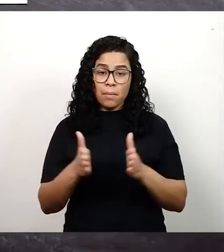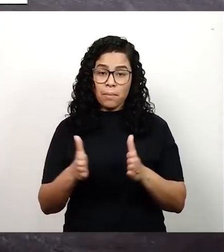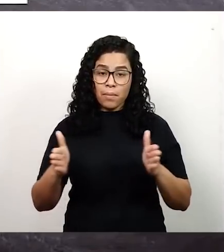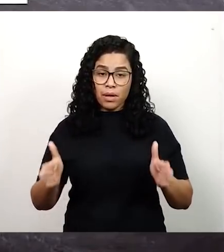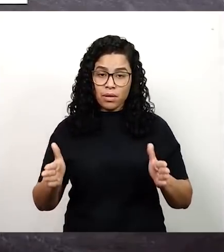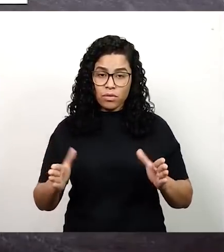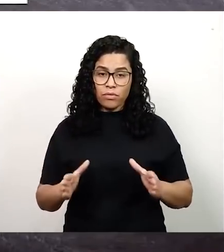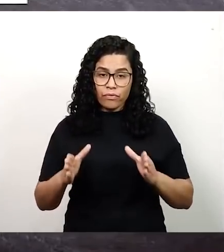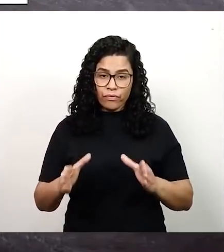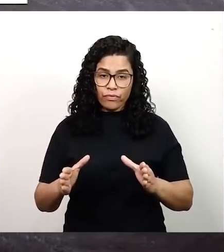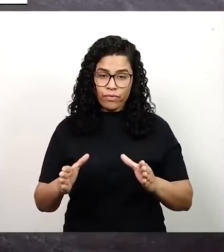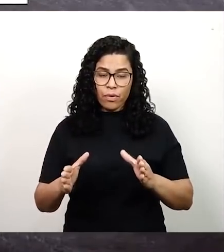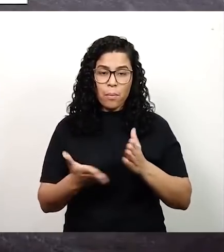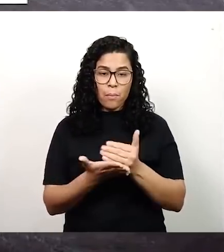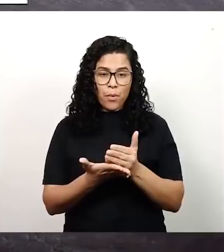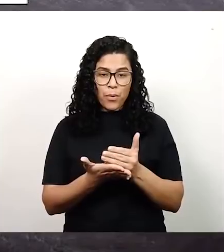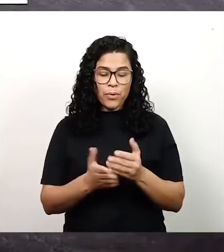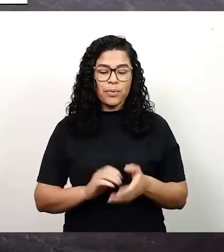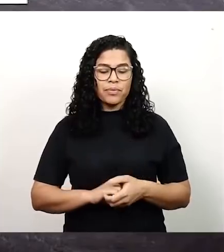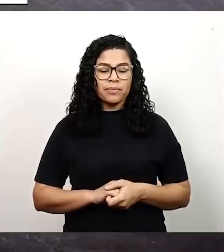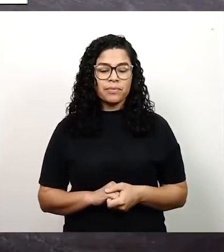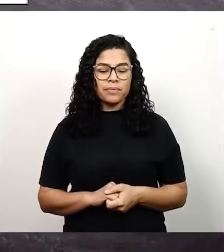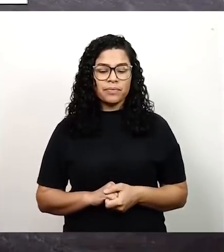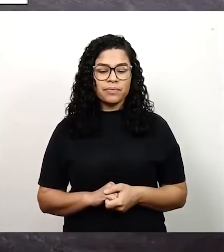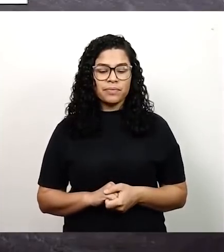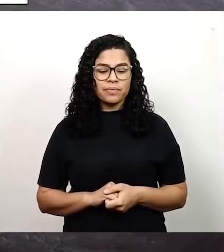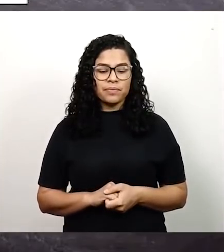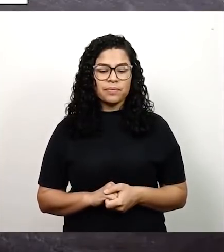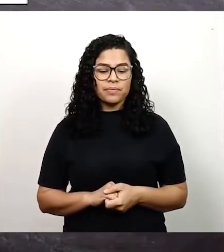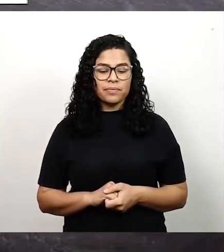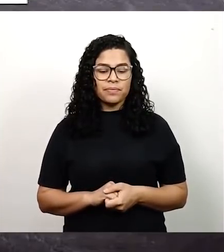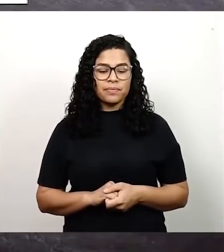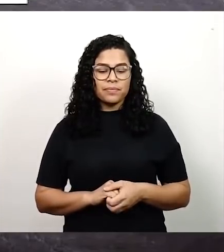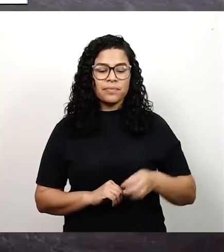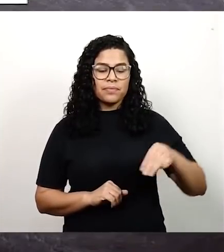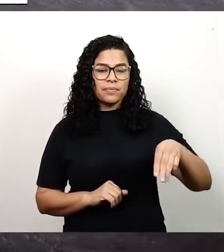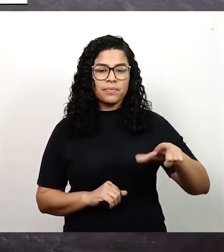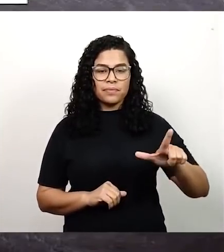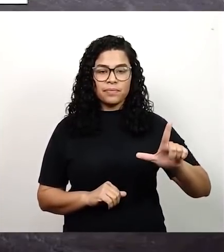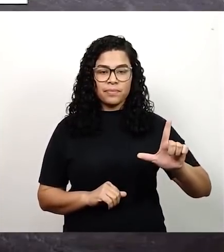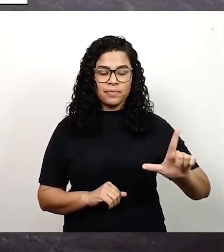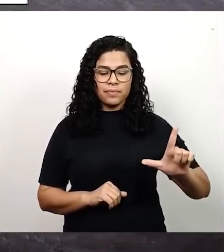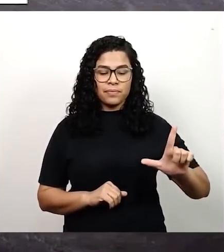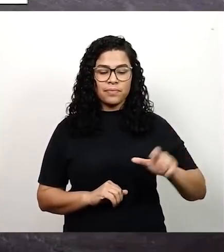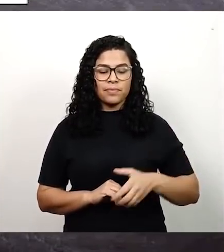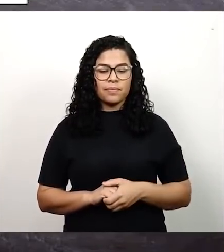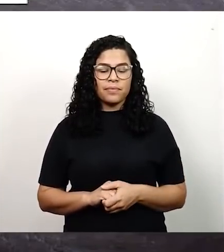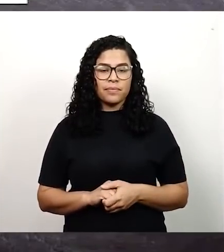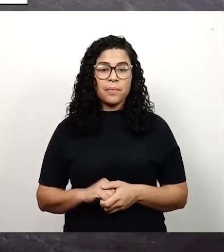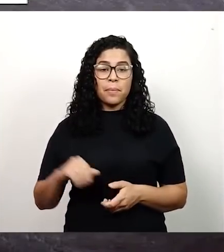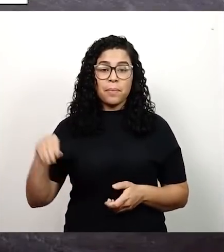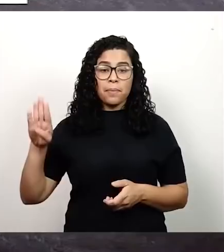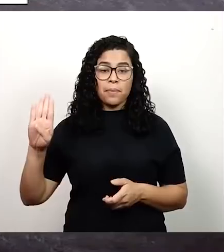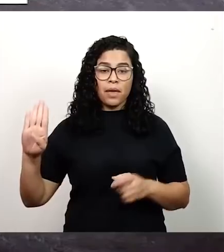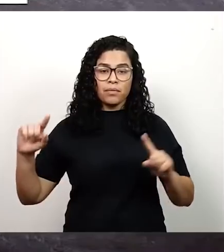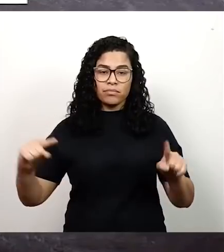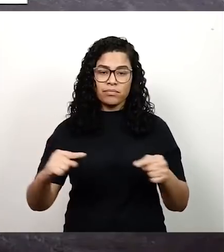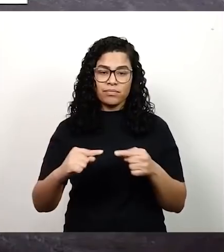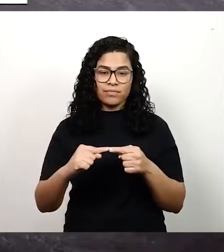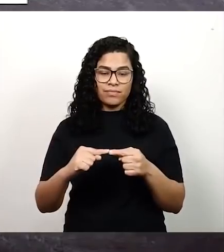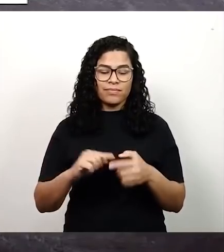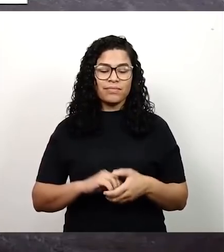bolo. E a palavra mililitros vai estar relacionada com a letrinha B,